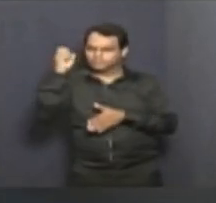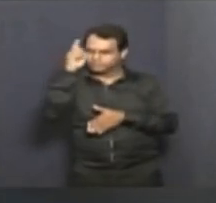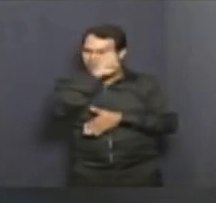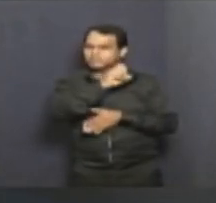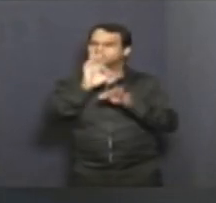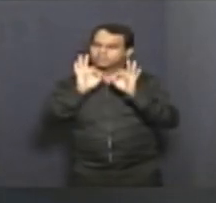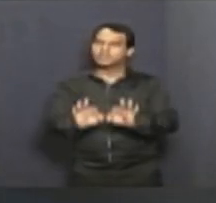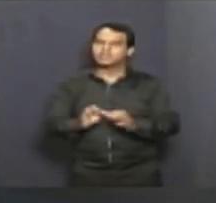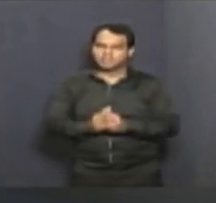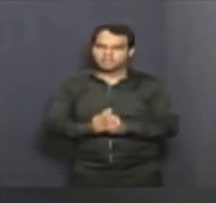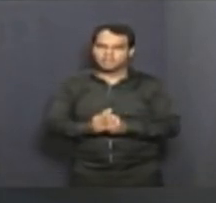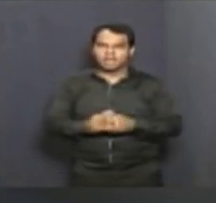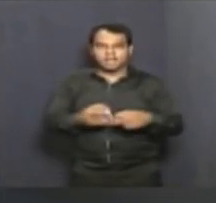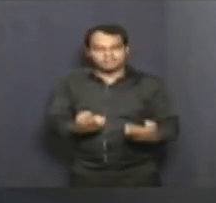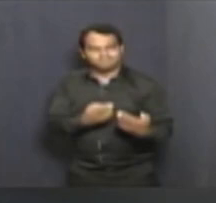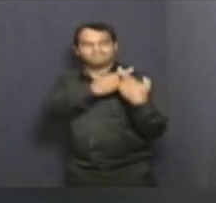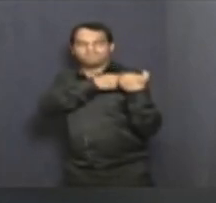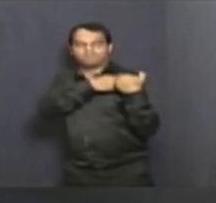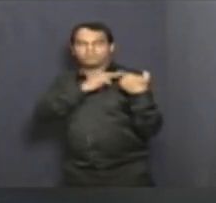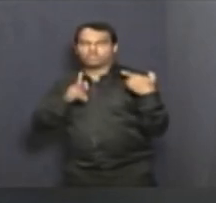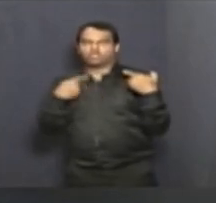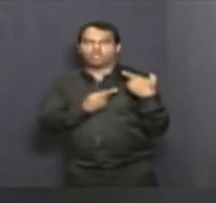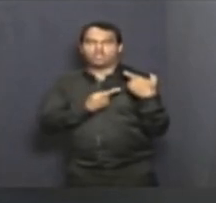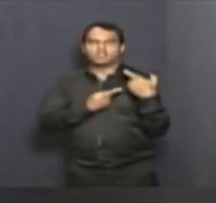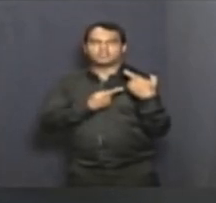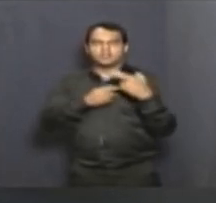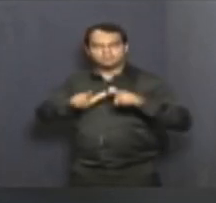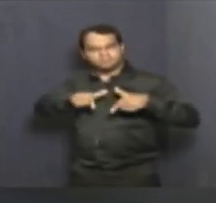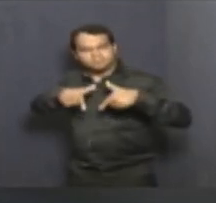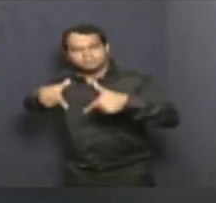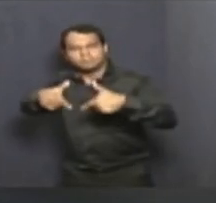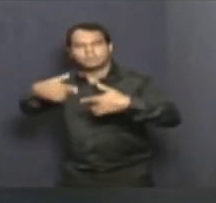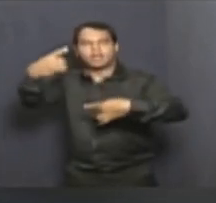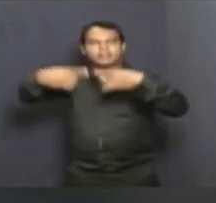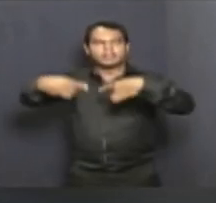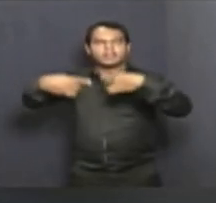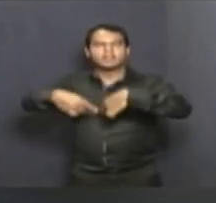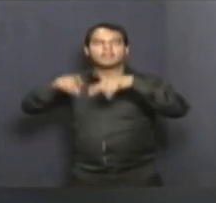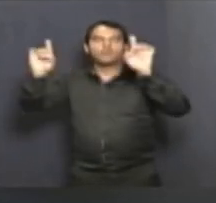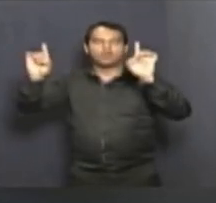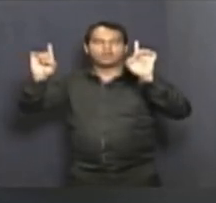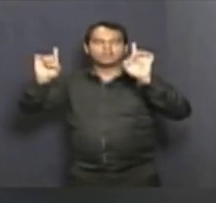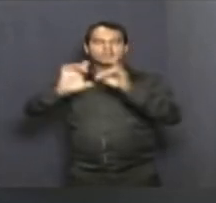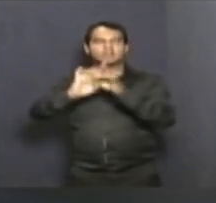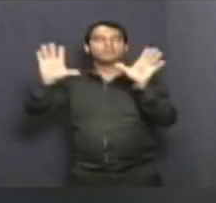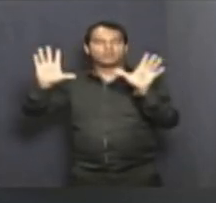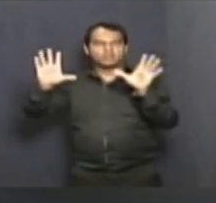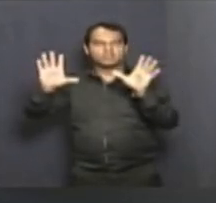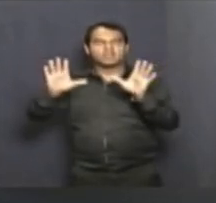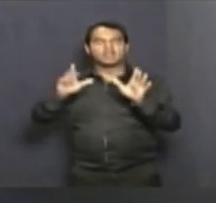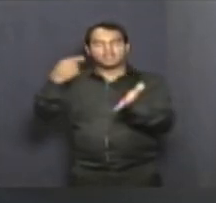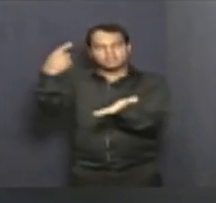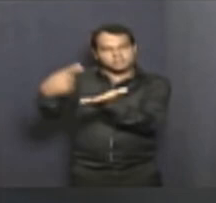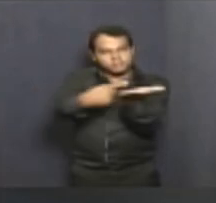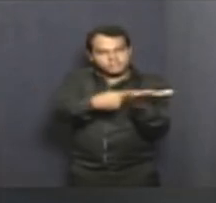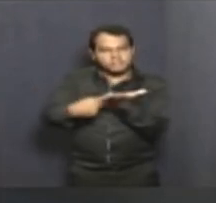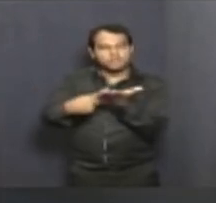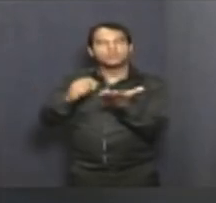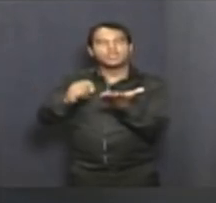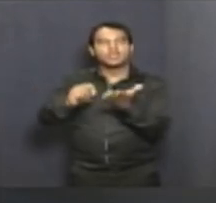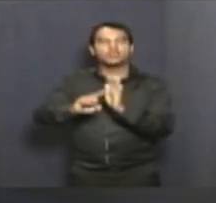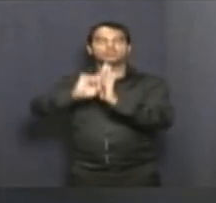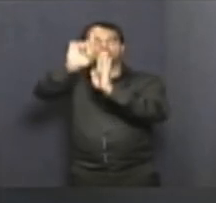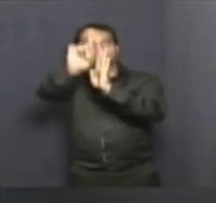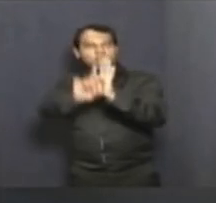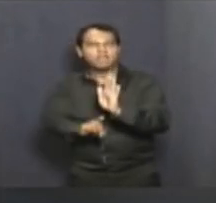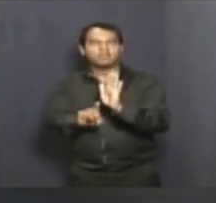cabe a nós defensores da democracia é estabelecer cada vez mais é ser direito